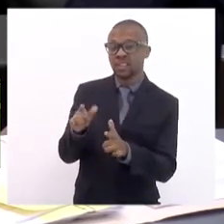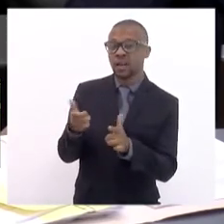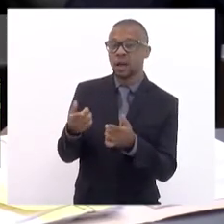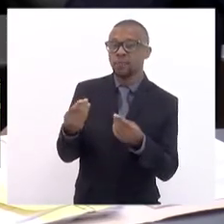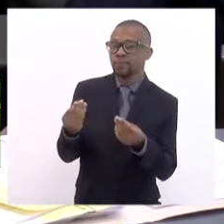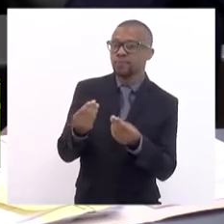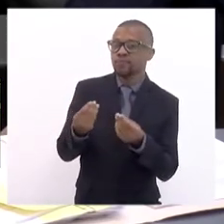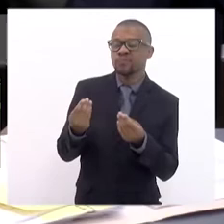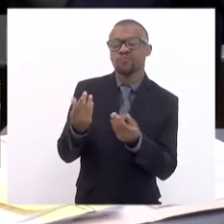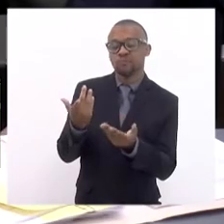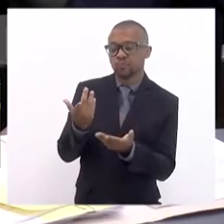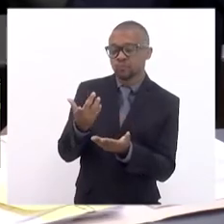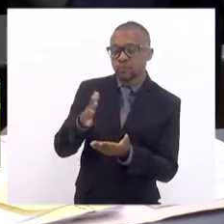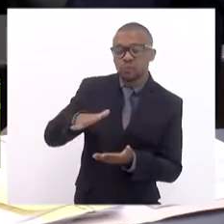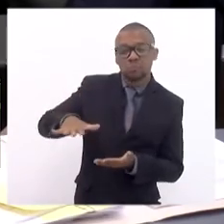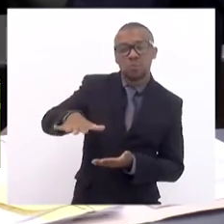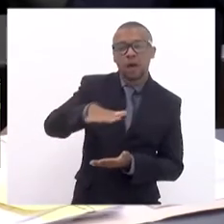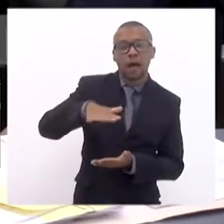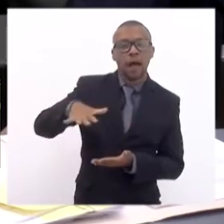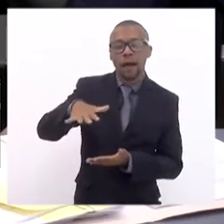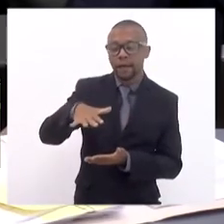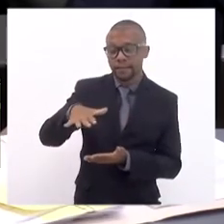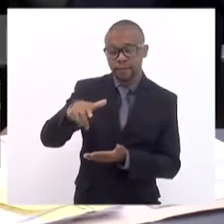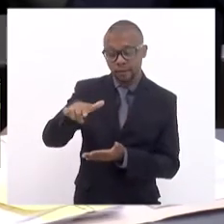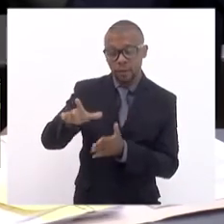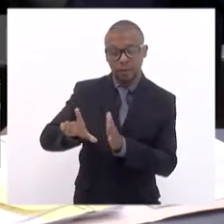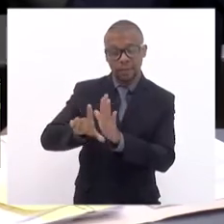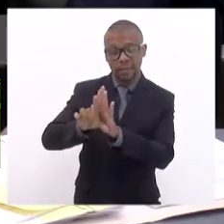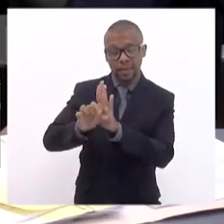um organismo que tem que sair do papel.